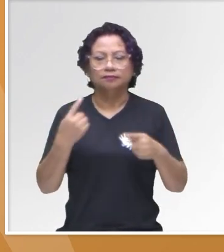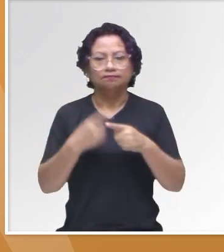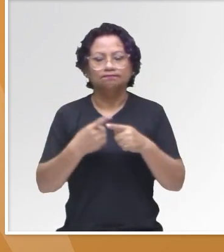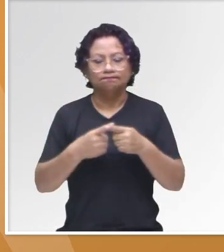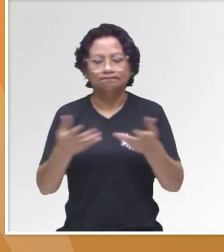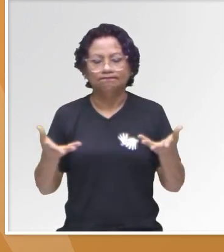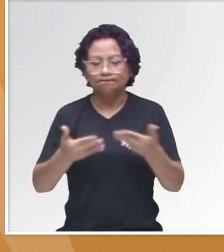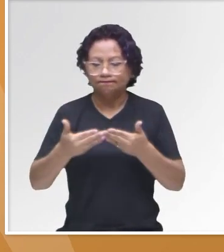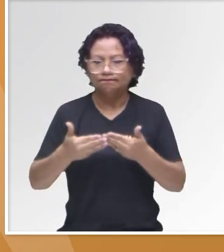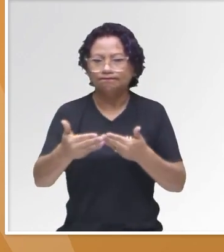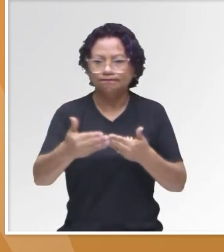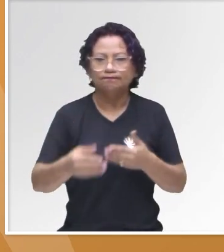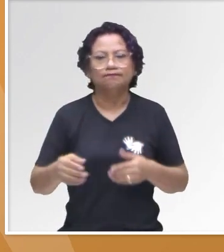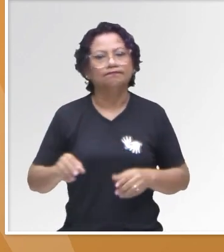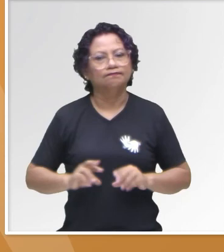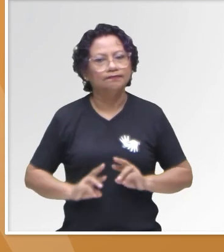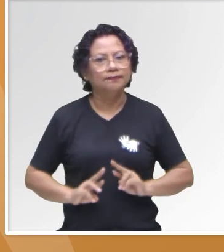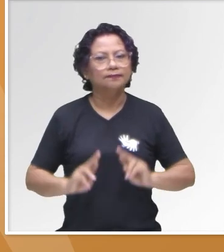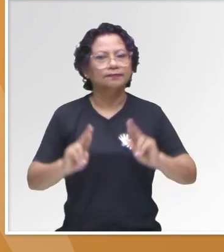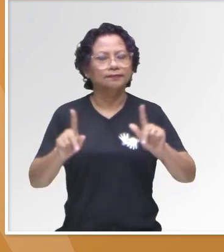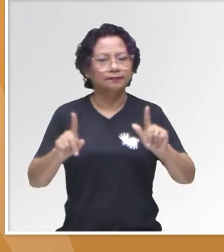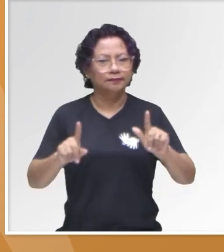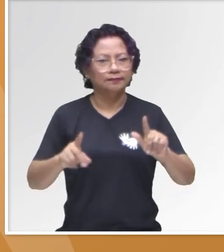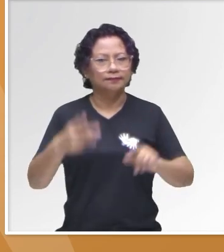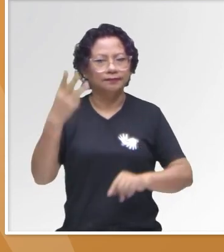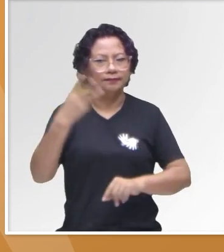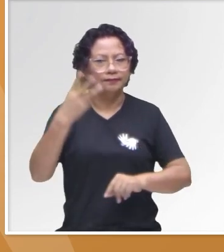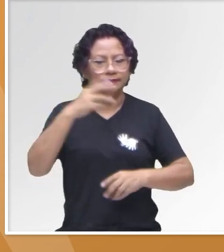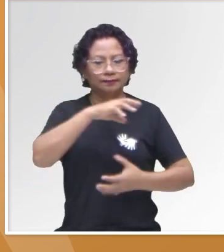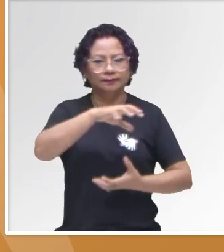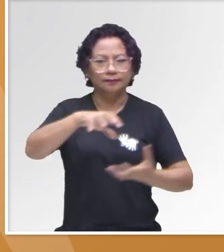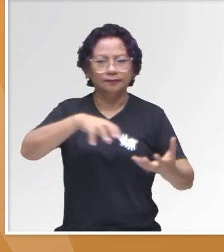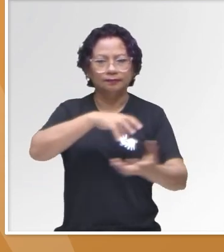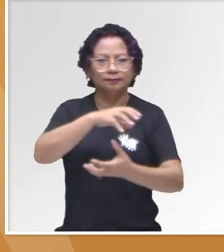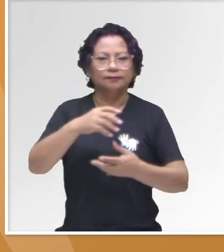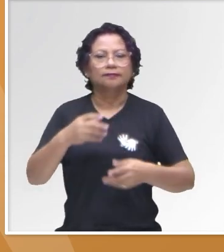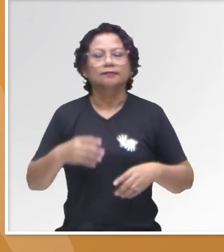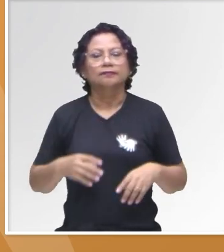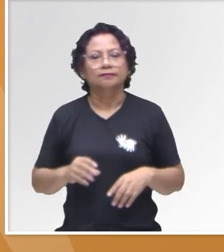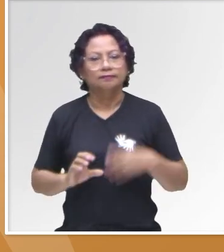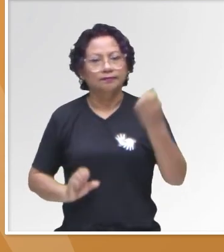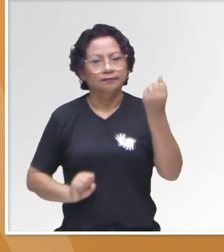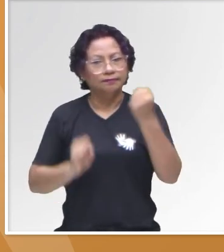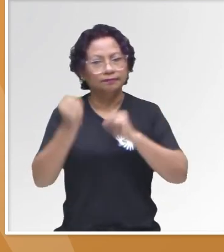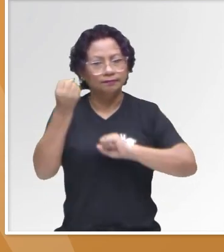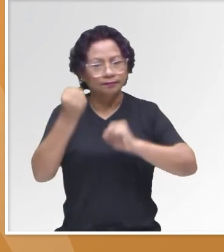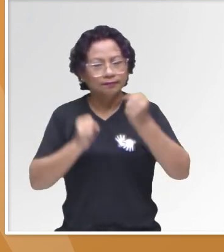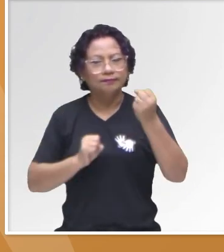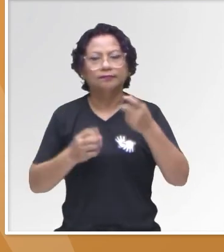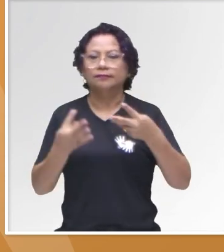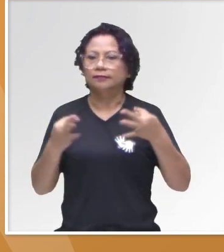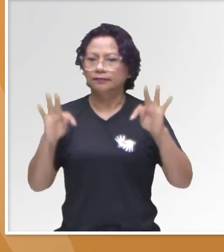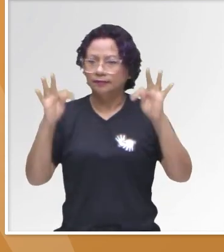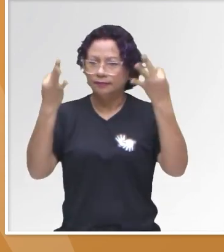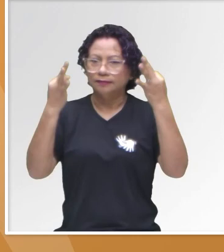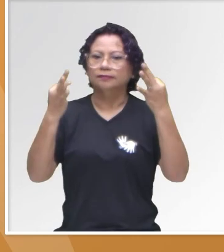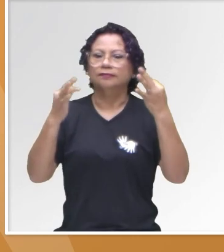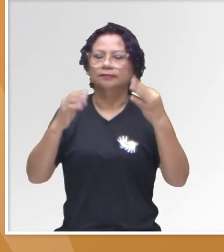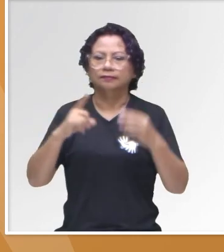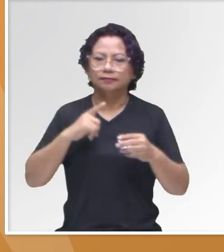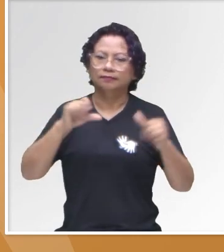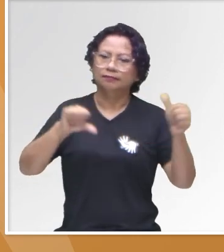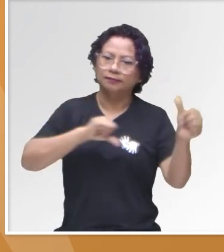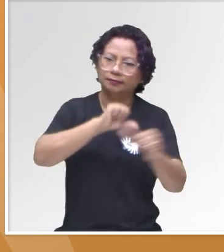observa na 3ª Revolução Industrial. Então, a gente já tem aí a 4ª Revolução Industrial, todas essas mudanças que já